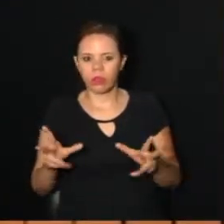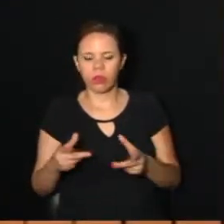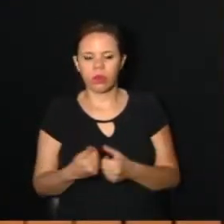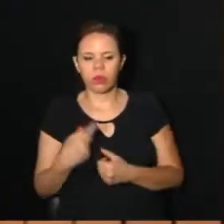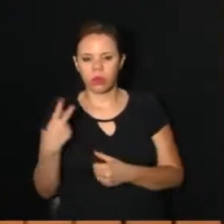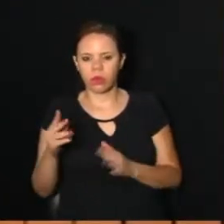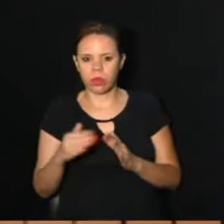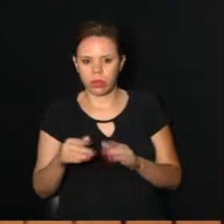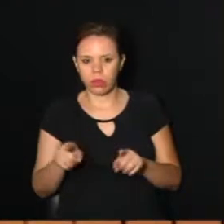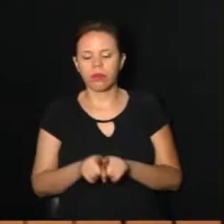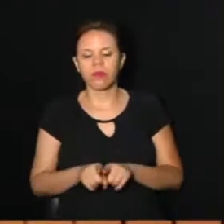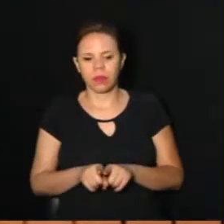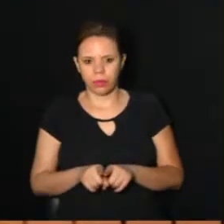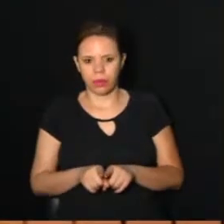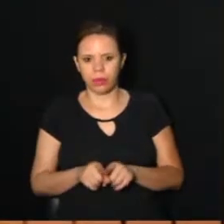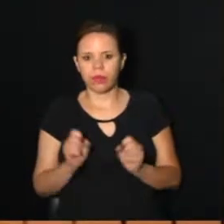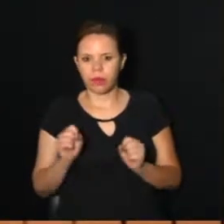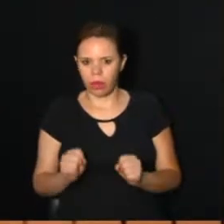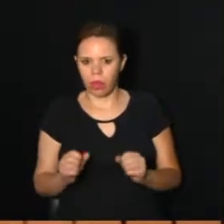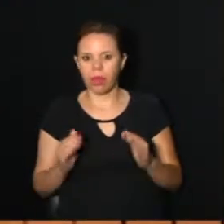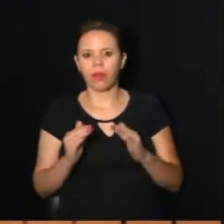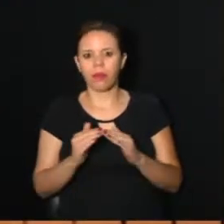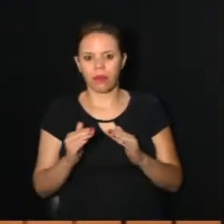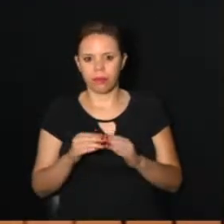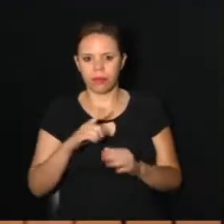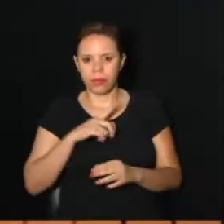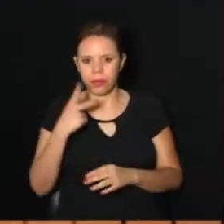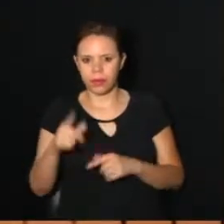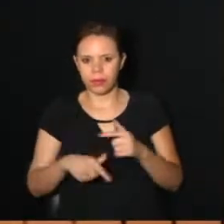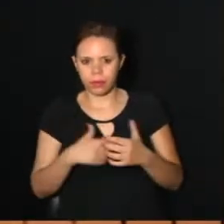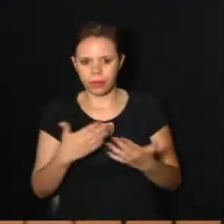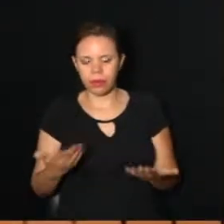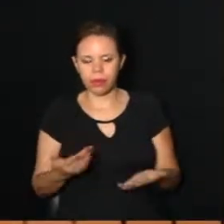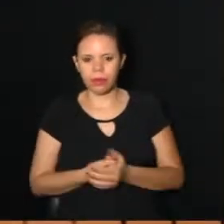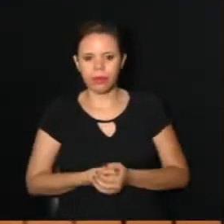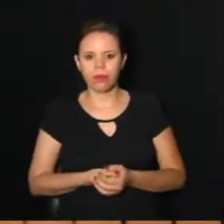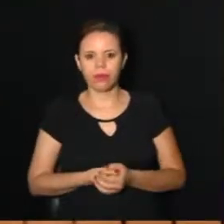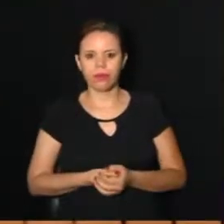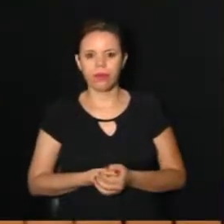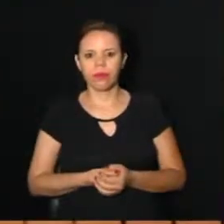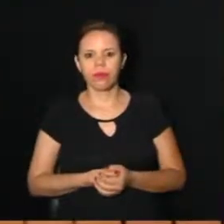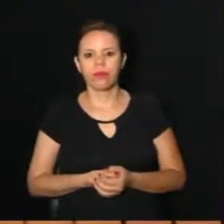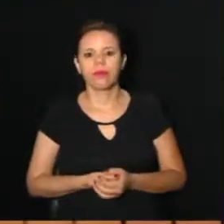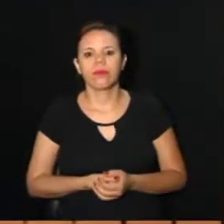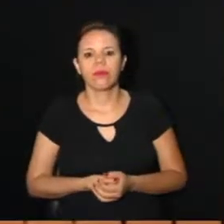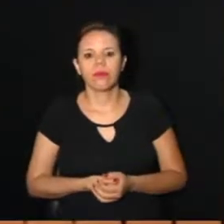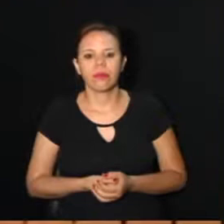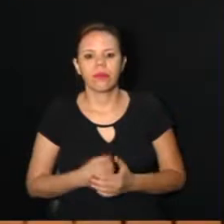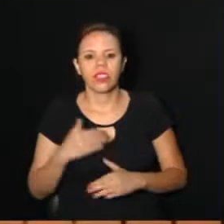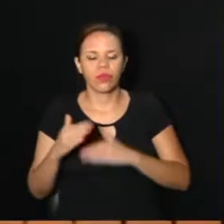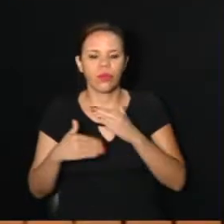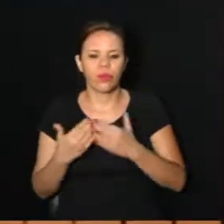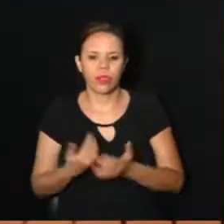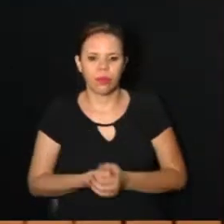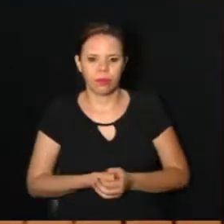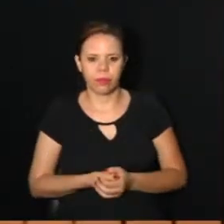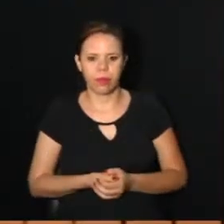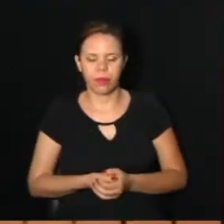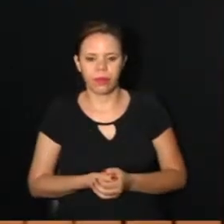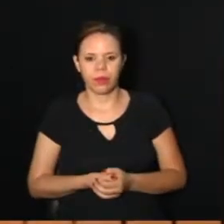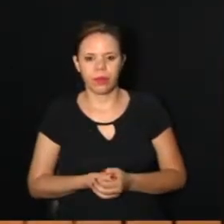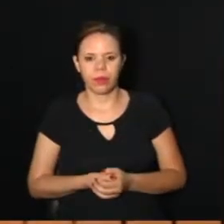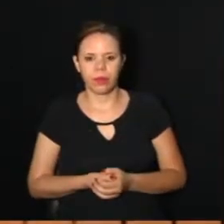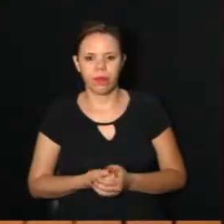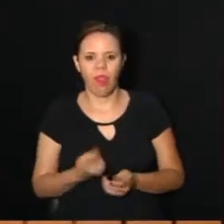sua casa também. Então, você pode morar e ter a sua atividade proativamente desenvolvida ali. Desenvolver